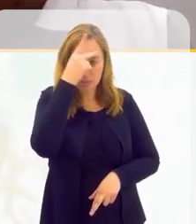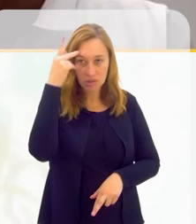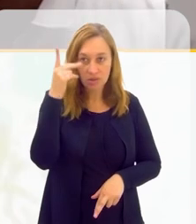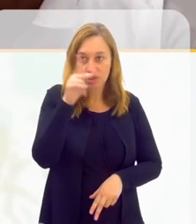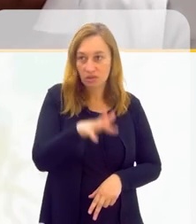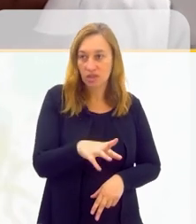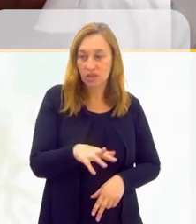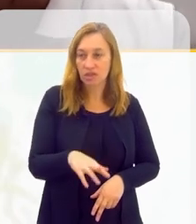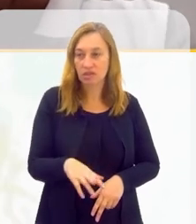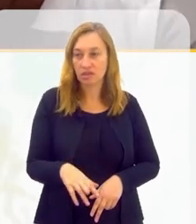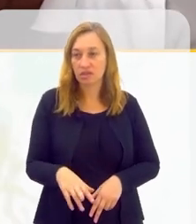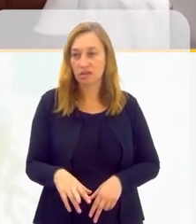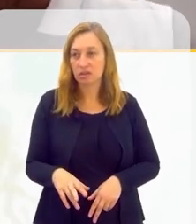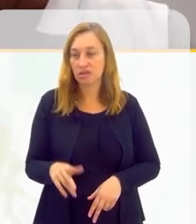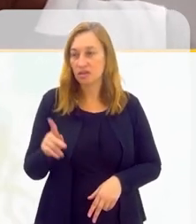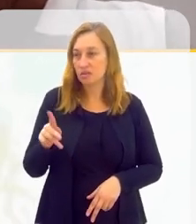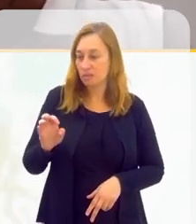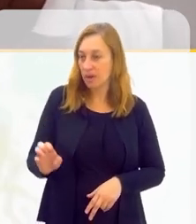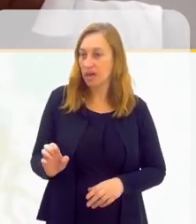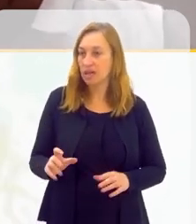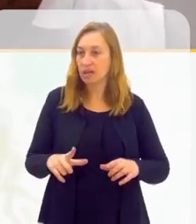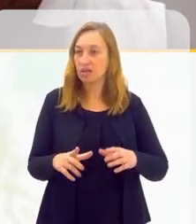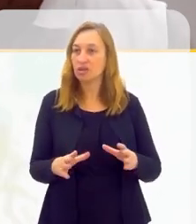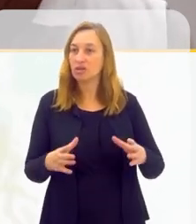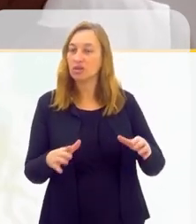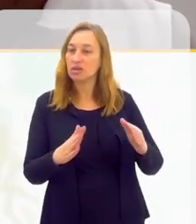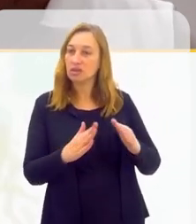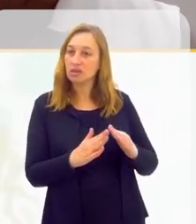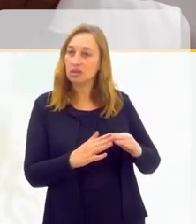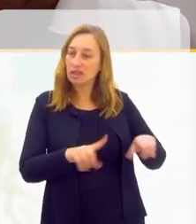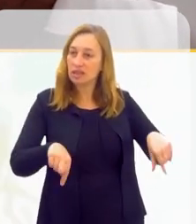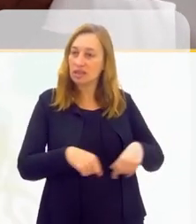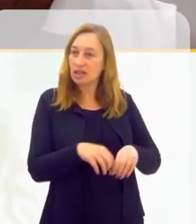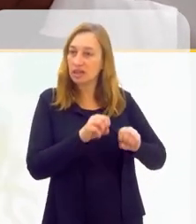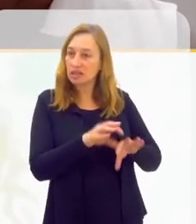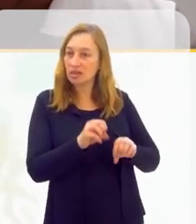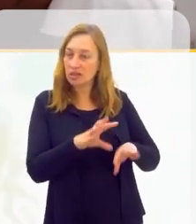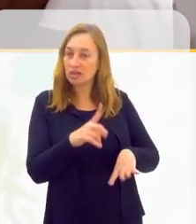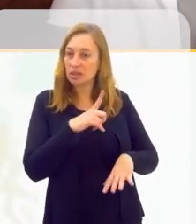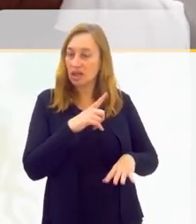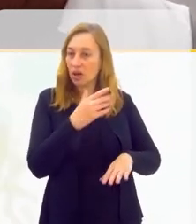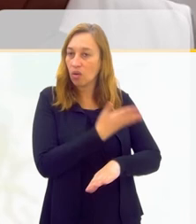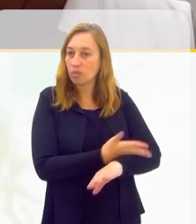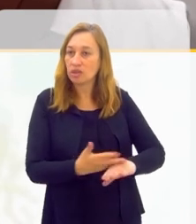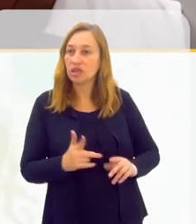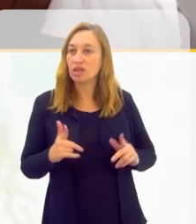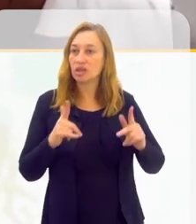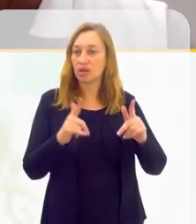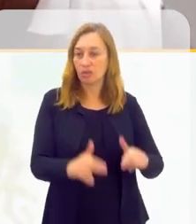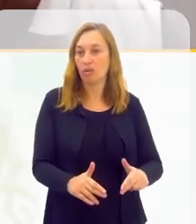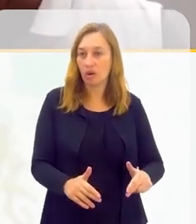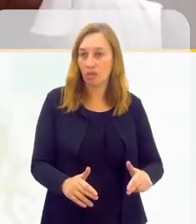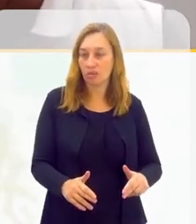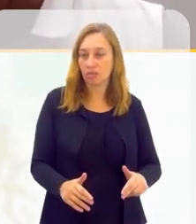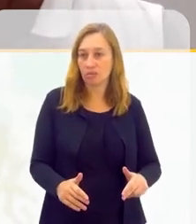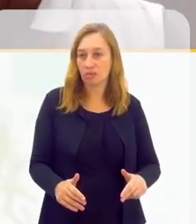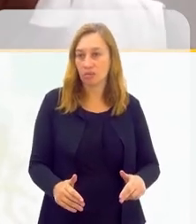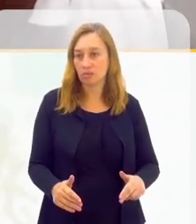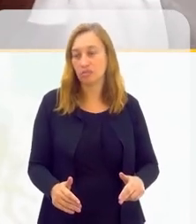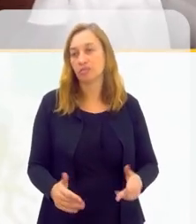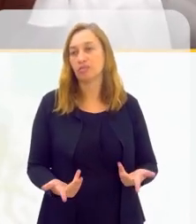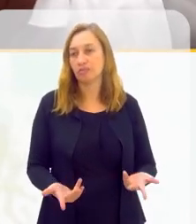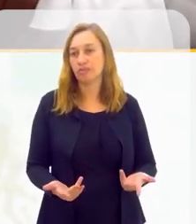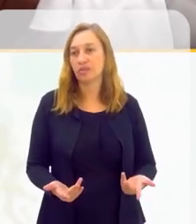à vontade. E nenhum dos pais daquela turma terá alguma vez o mesmo comportamento que tiveram os pais que eu há bocadinho